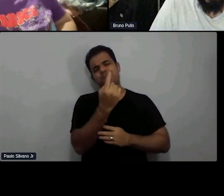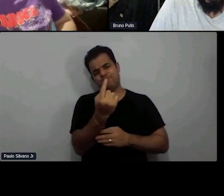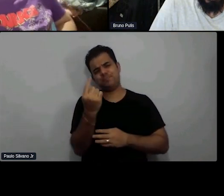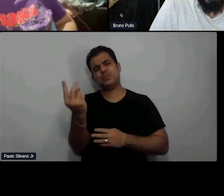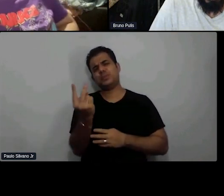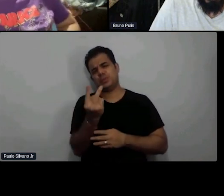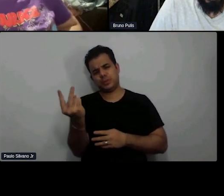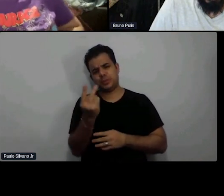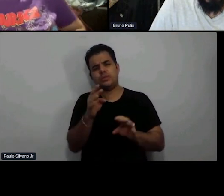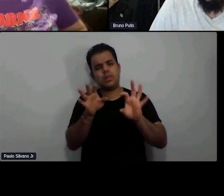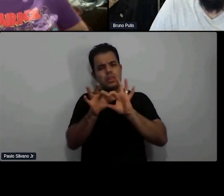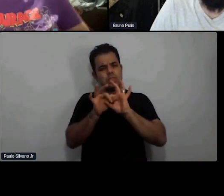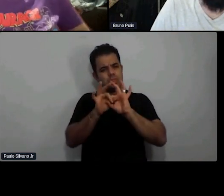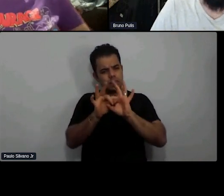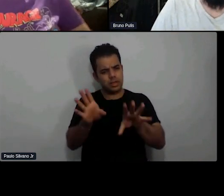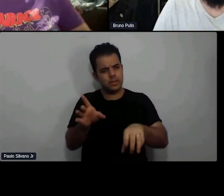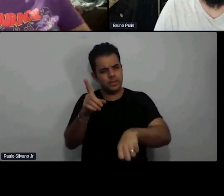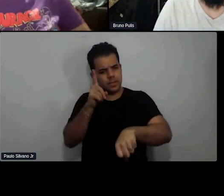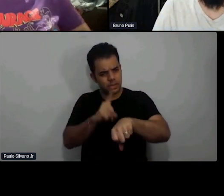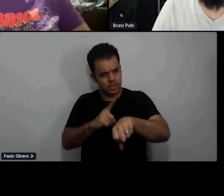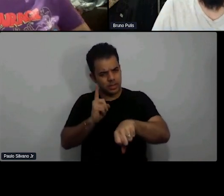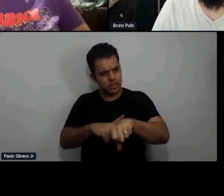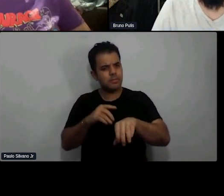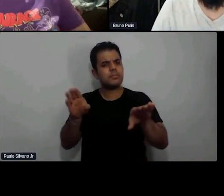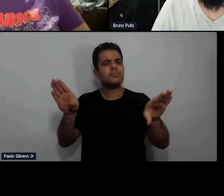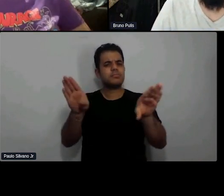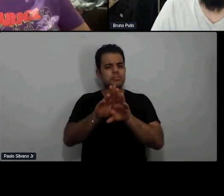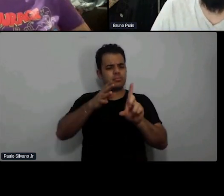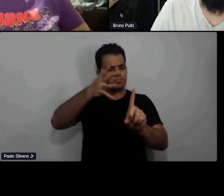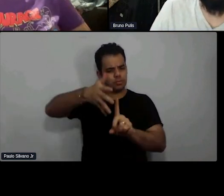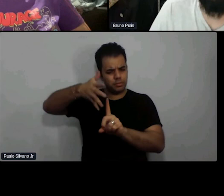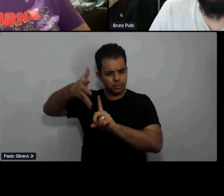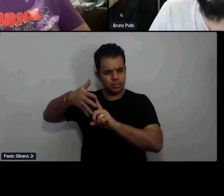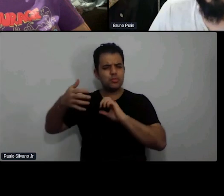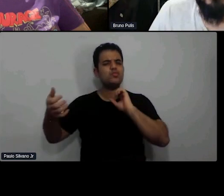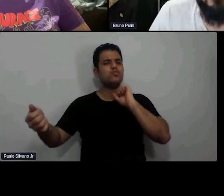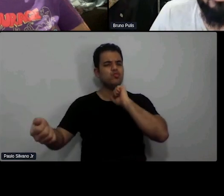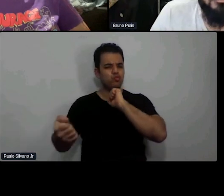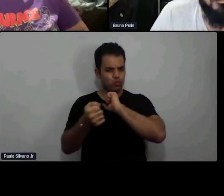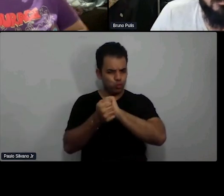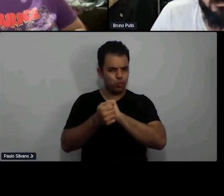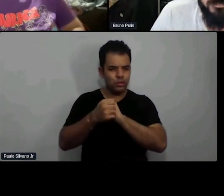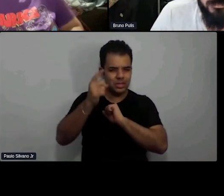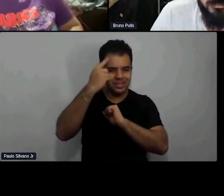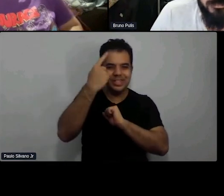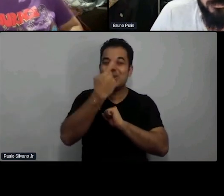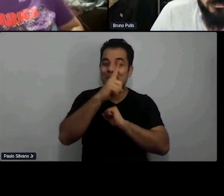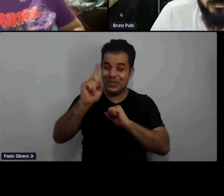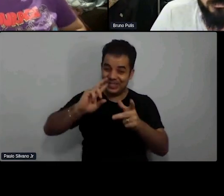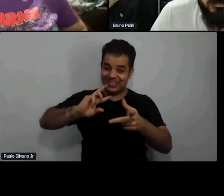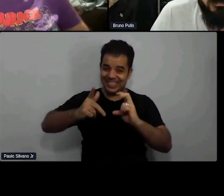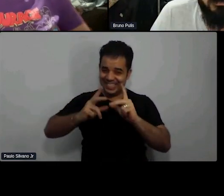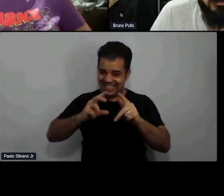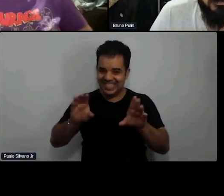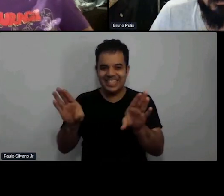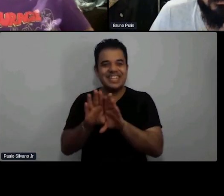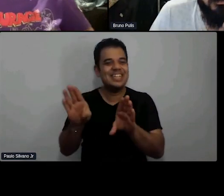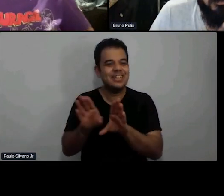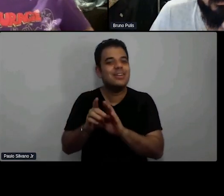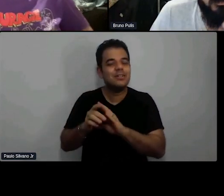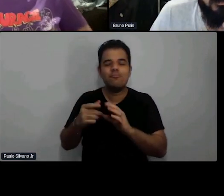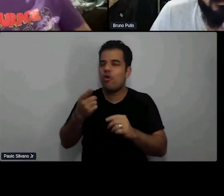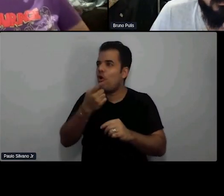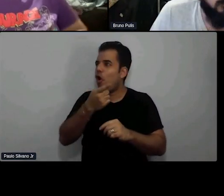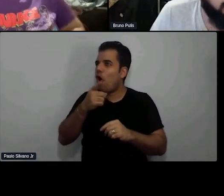pela disponibilidade, por estarem com a gente aqui hoje, nesse último dia de TDC, fechando com chave